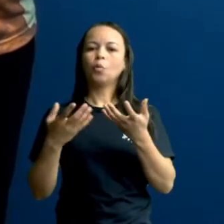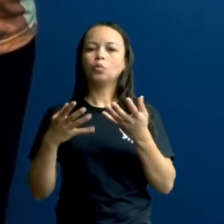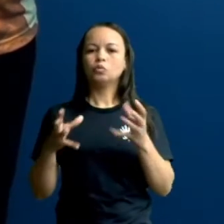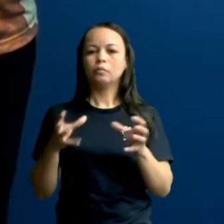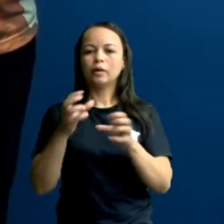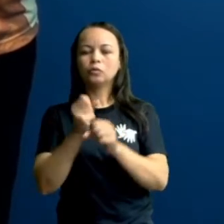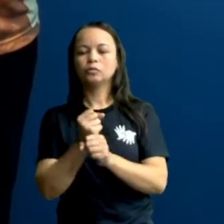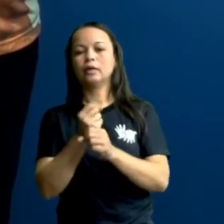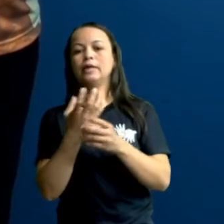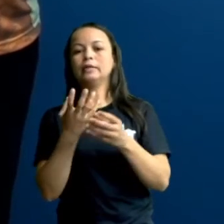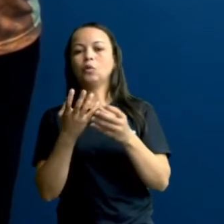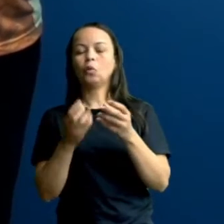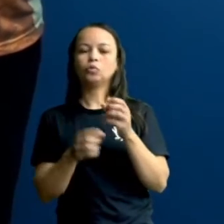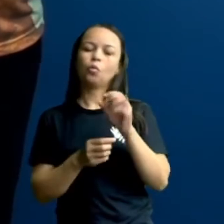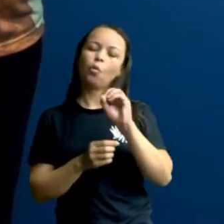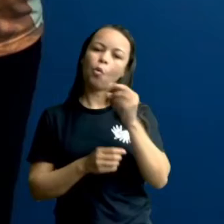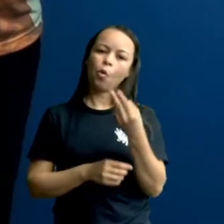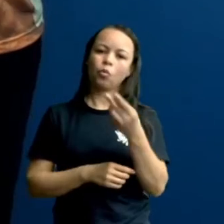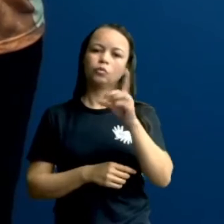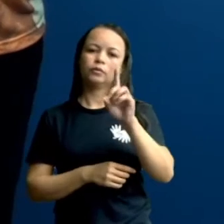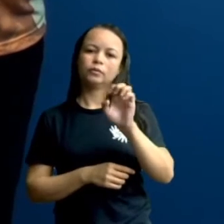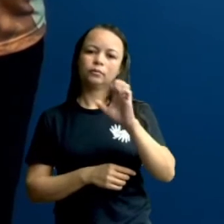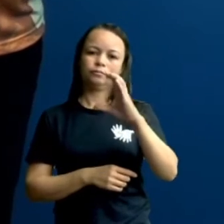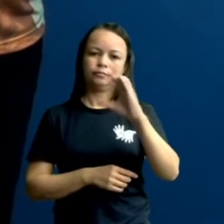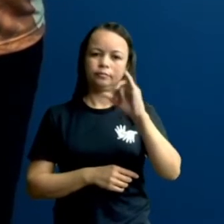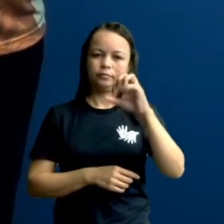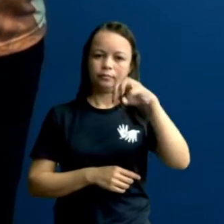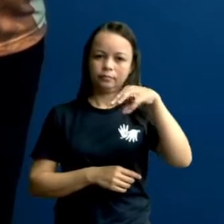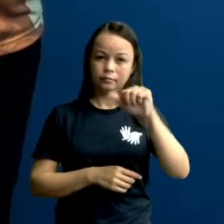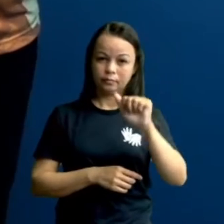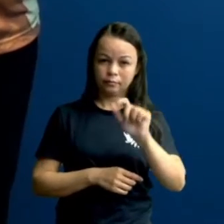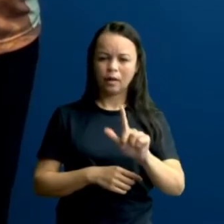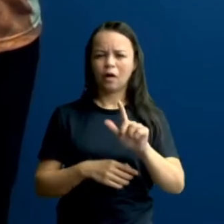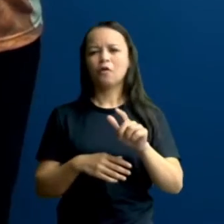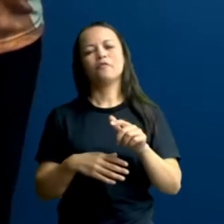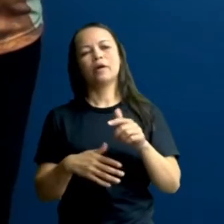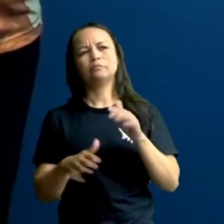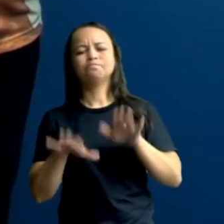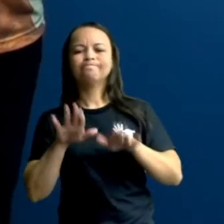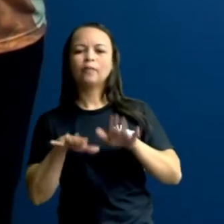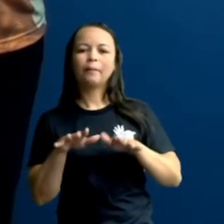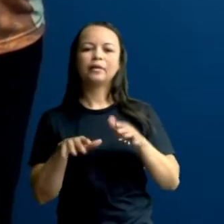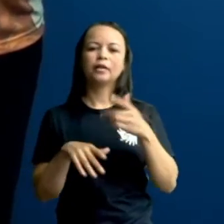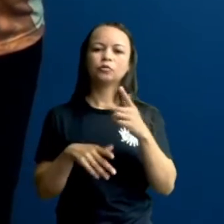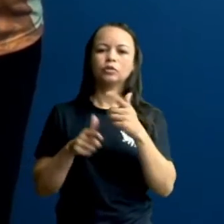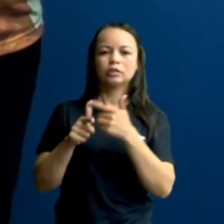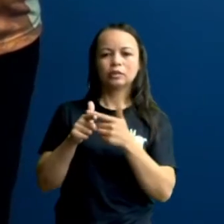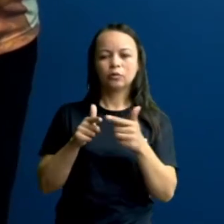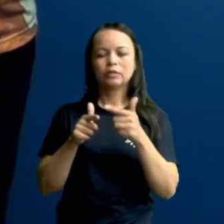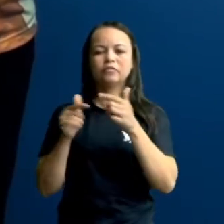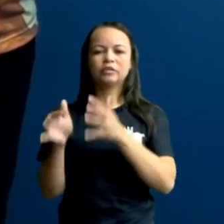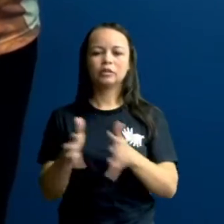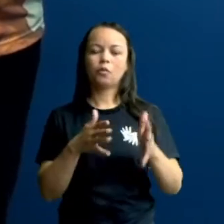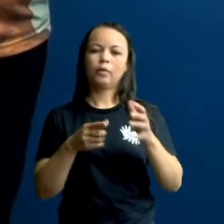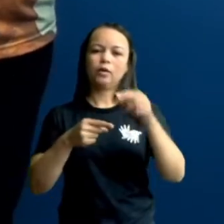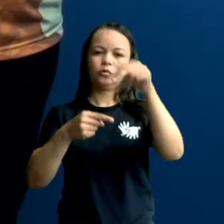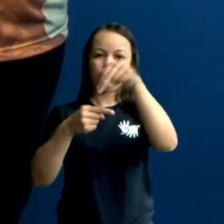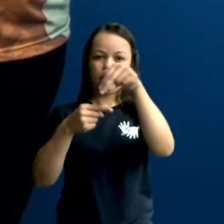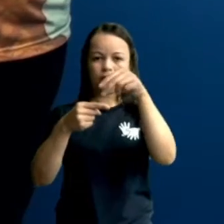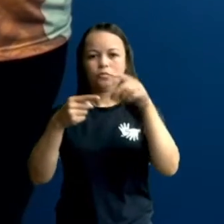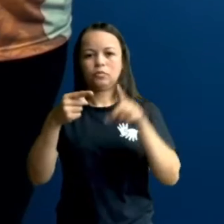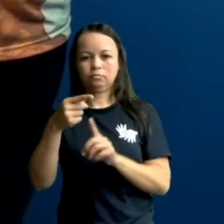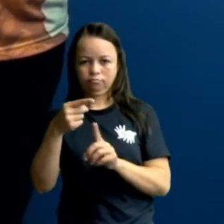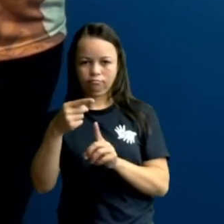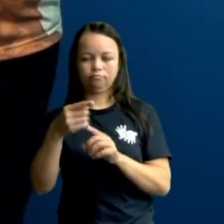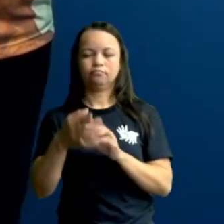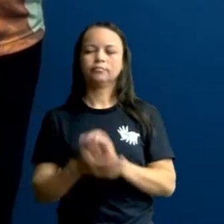número decimal. E aí vai depender da divisão dos seus termos, né? Da divisão do numerador pelo denominador.